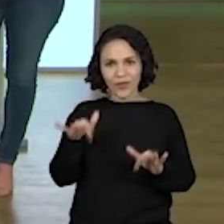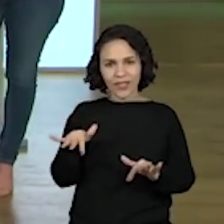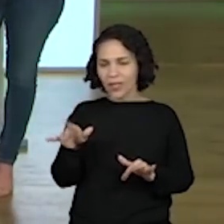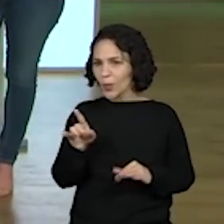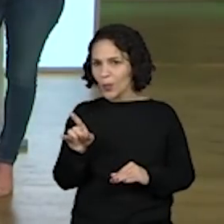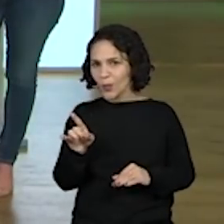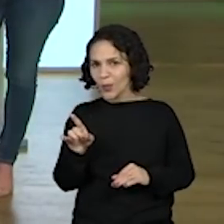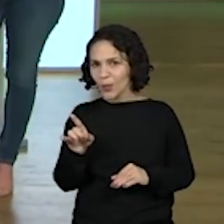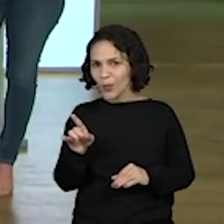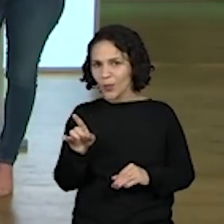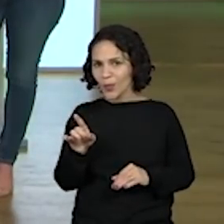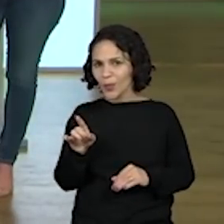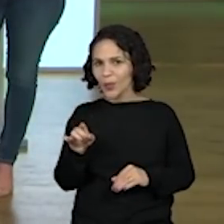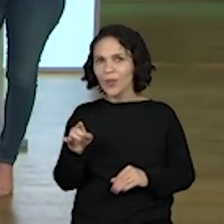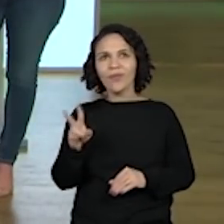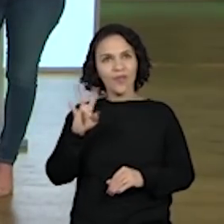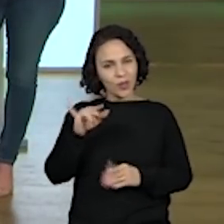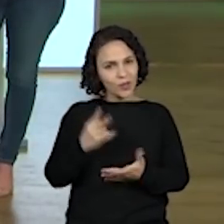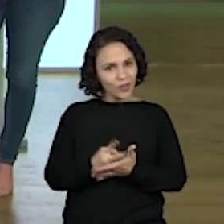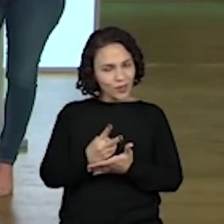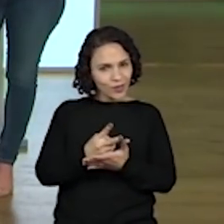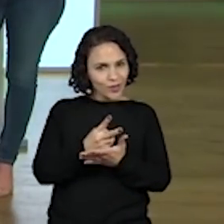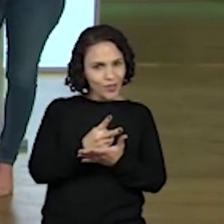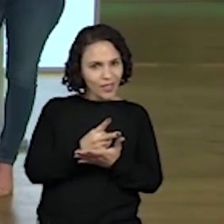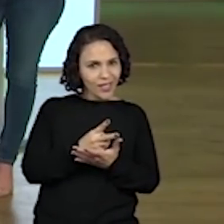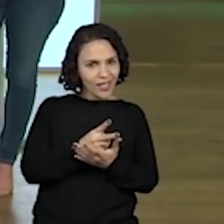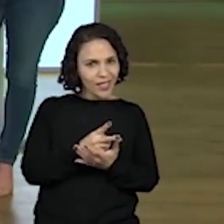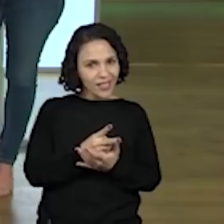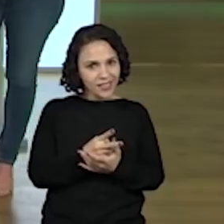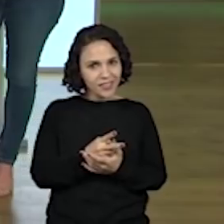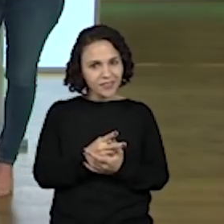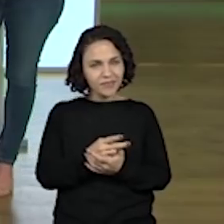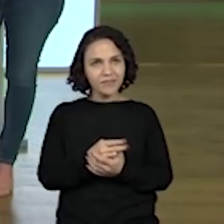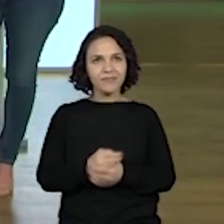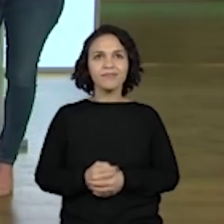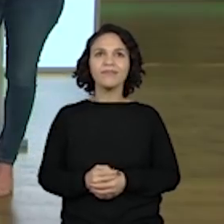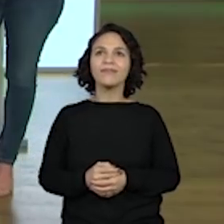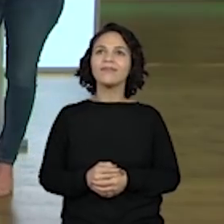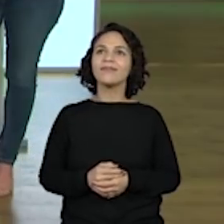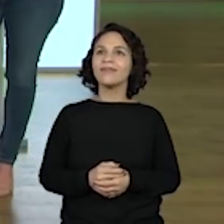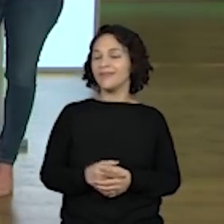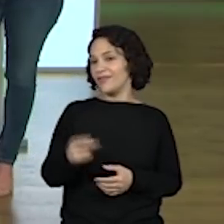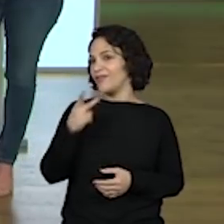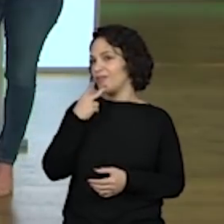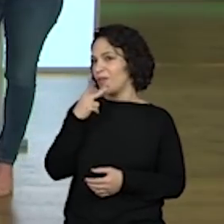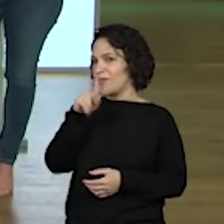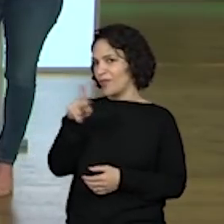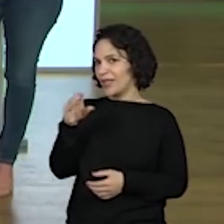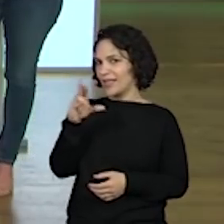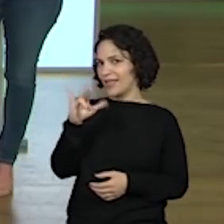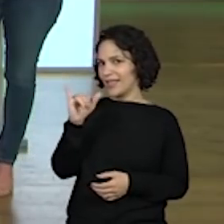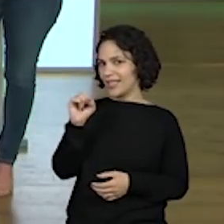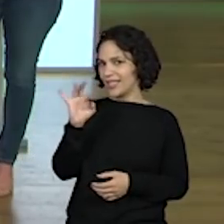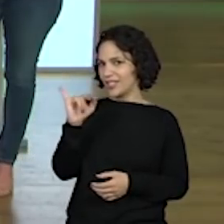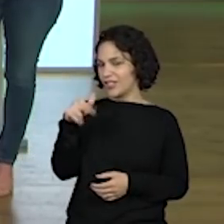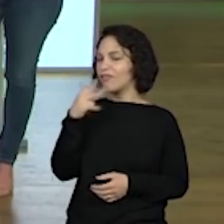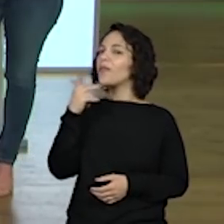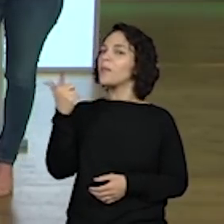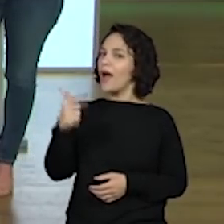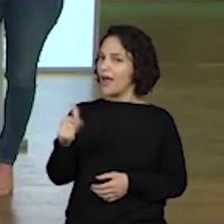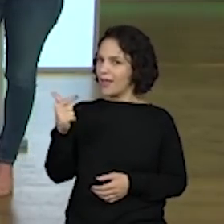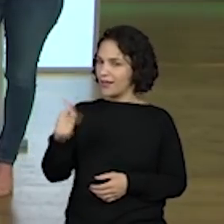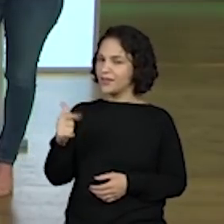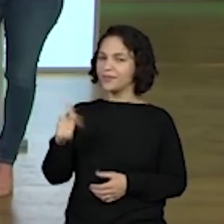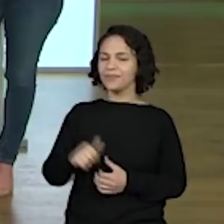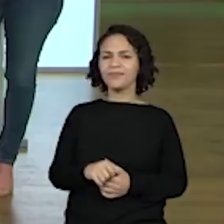conto. Então, será que o nosso conto vai prosseguir? Tem mais, a professora Cristina está falando. E